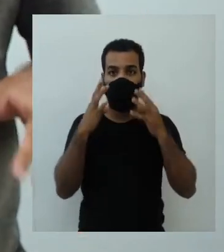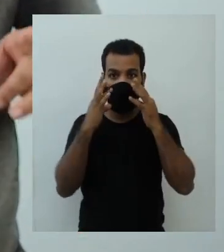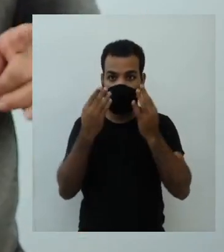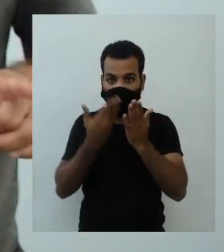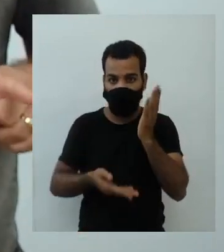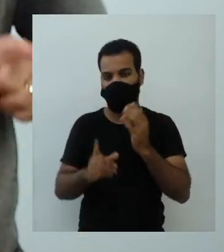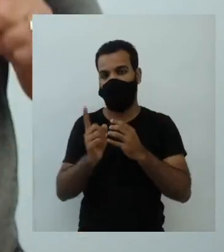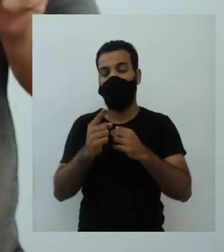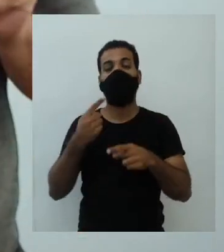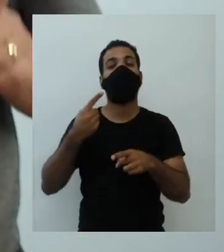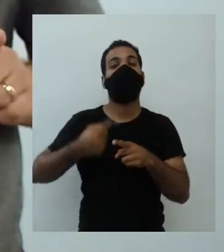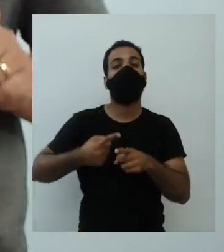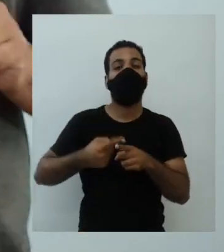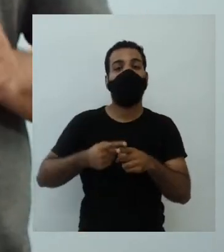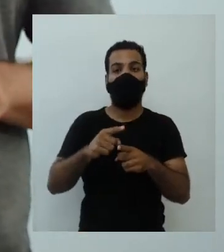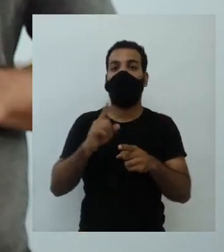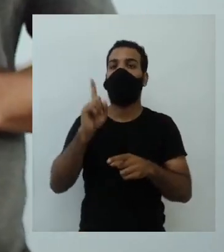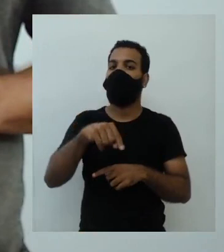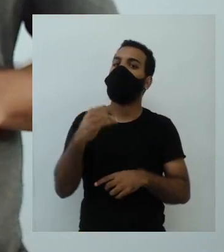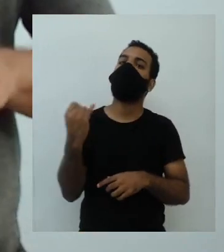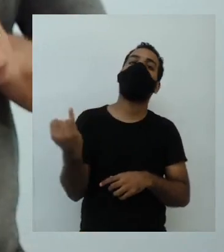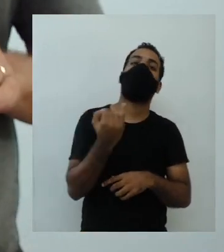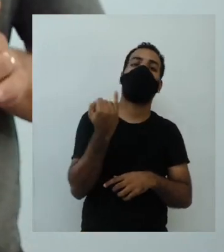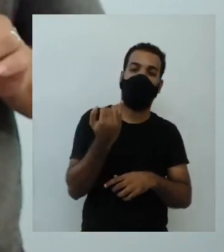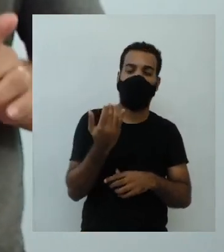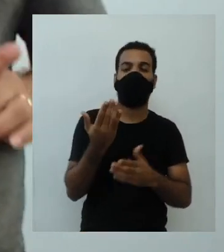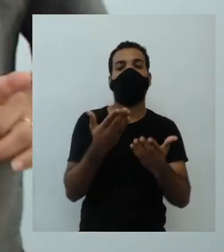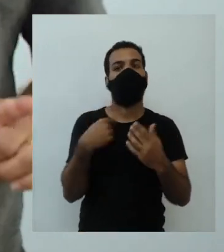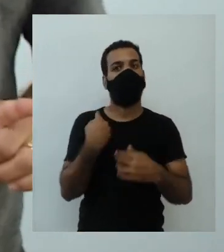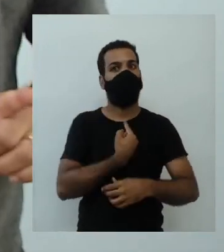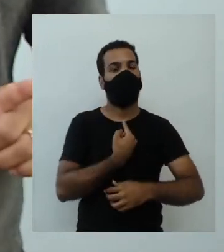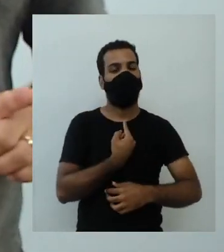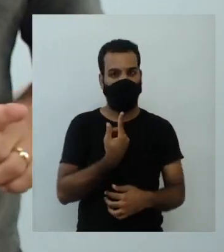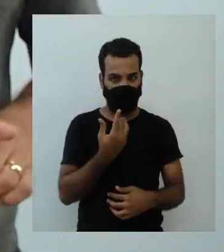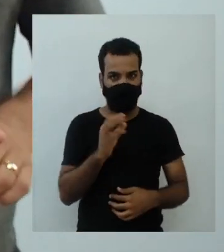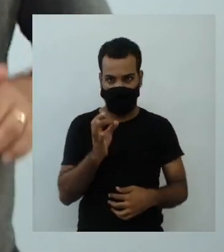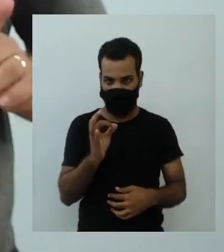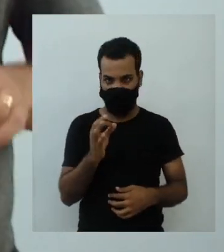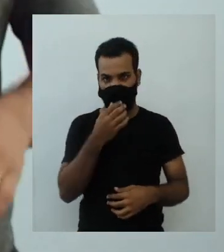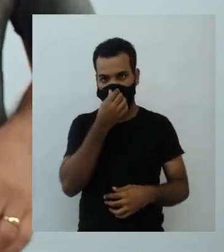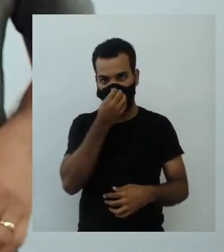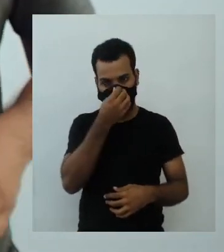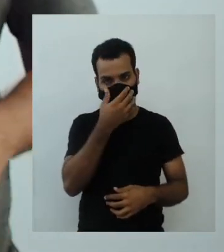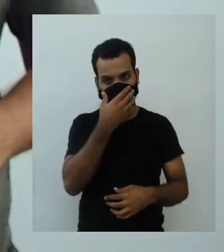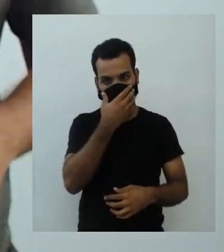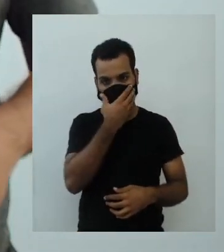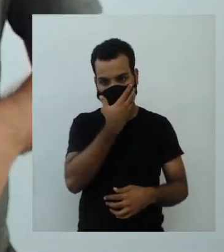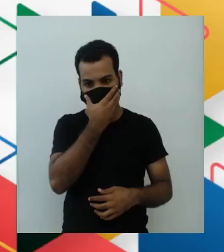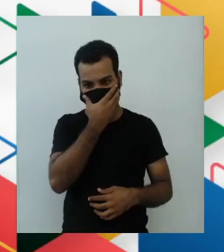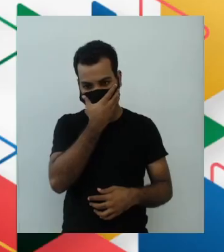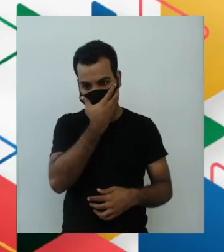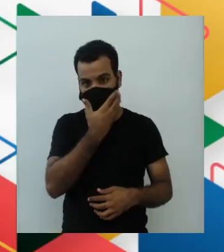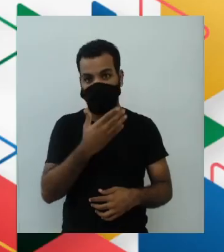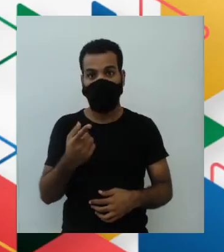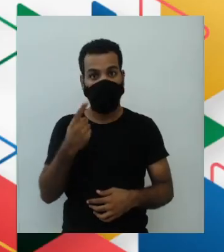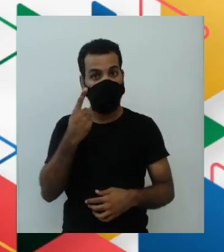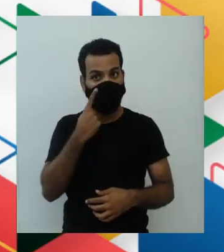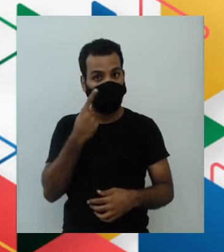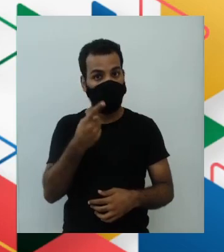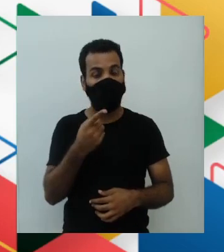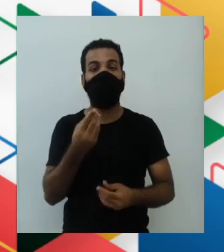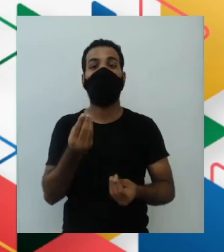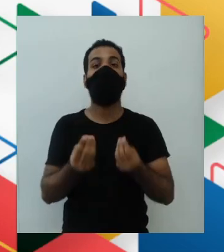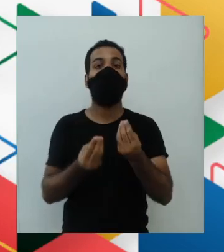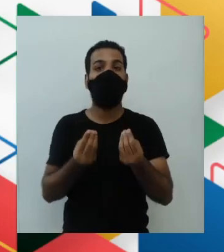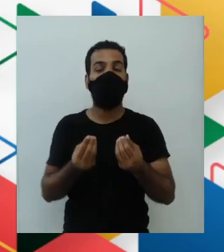aula porque ela vai ser muito importante para nós, tá certo? Olha aqui para o teu telão e veja só o que diz